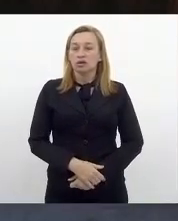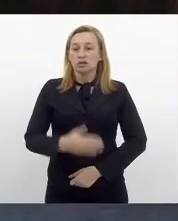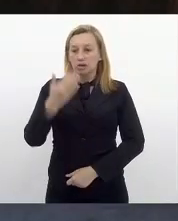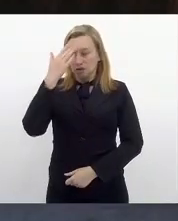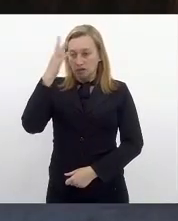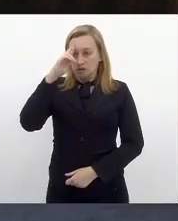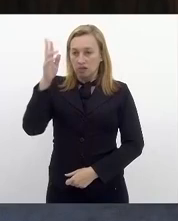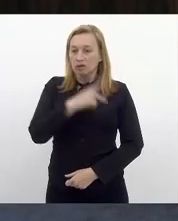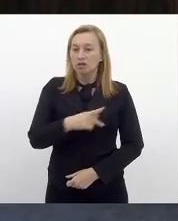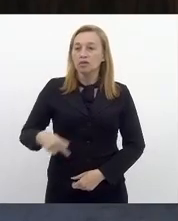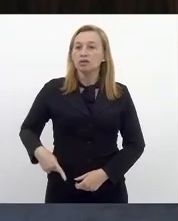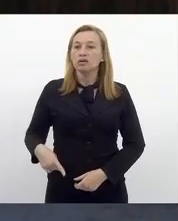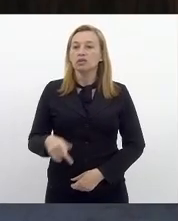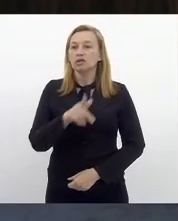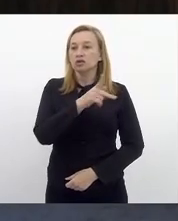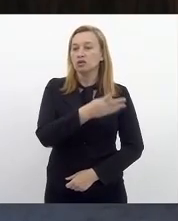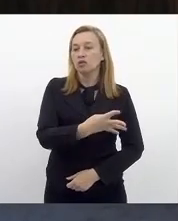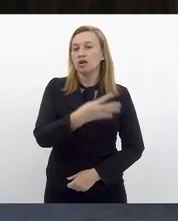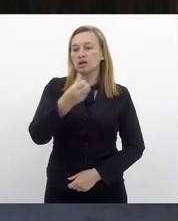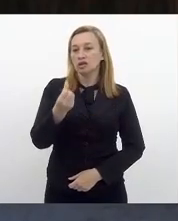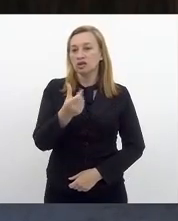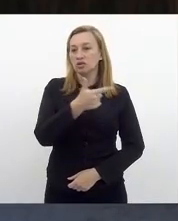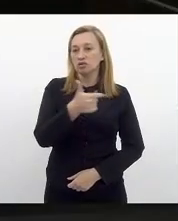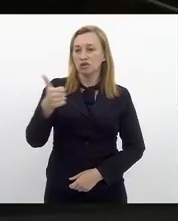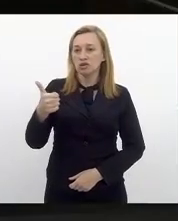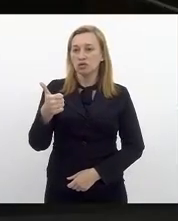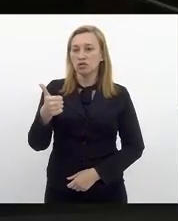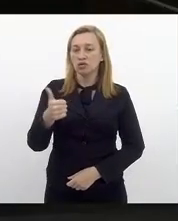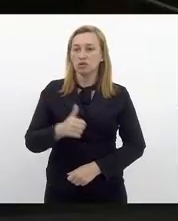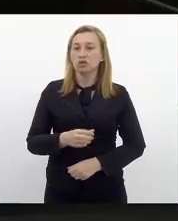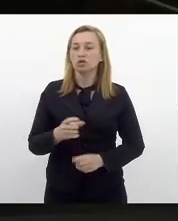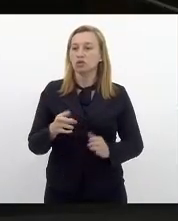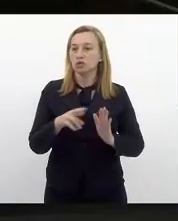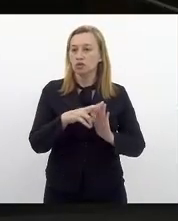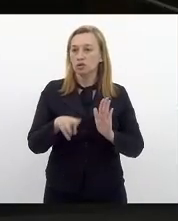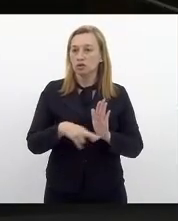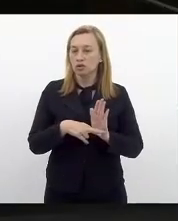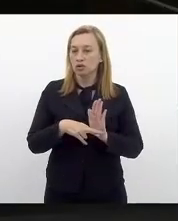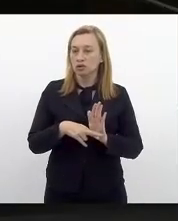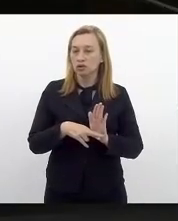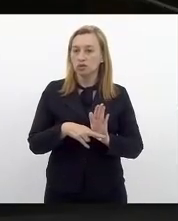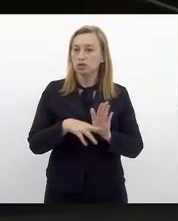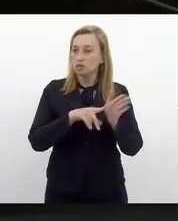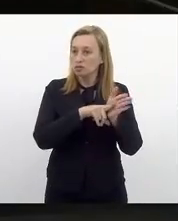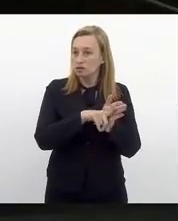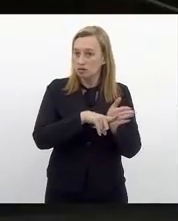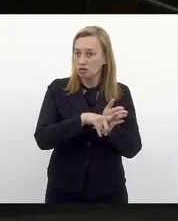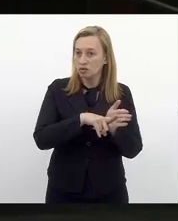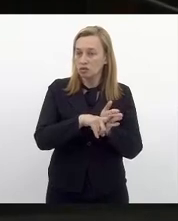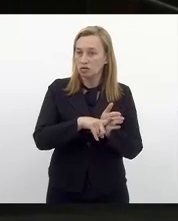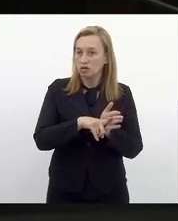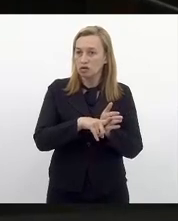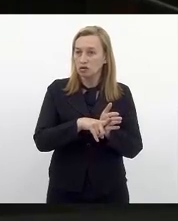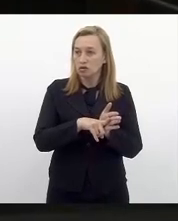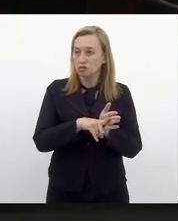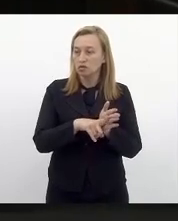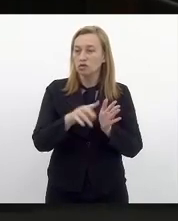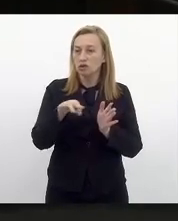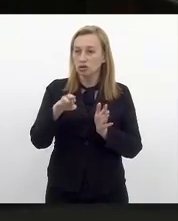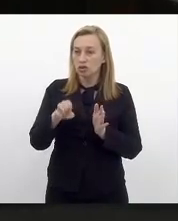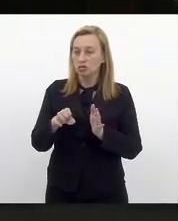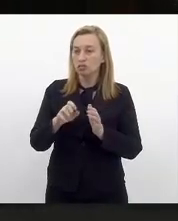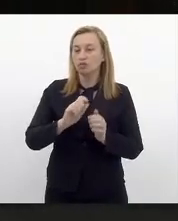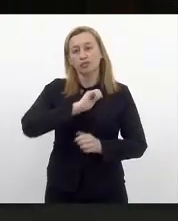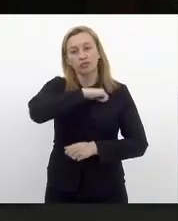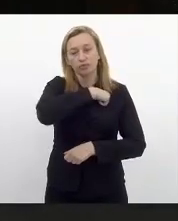projeto de lei complementar número 4621 define normas e diretrizes fiscais no âmbito do regime de recuperação